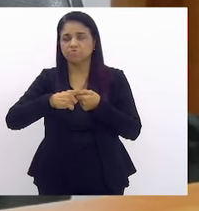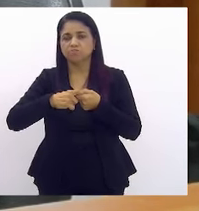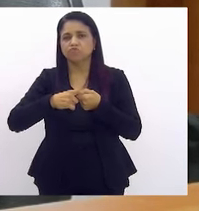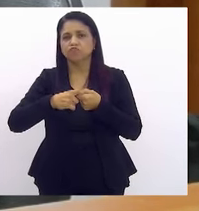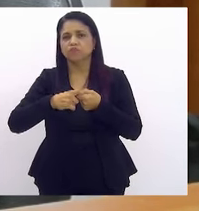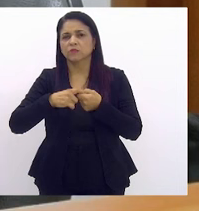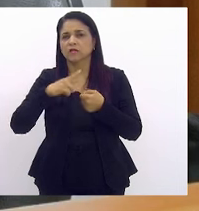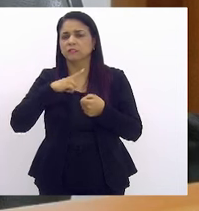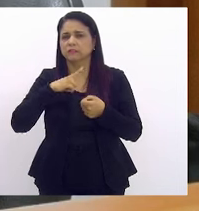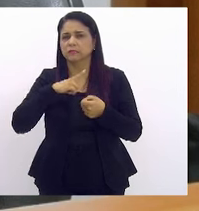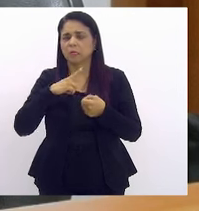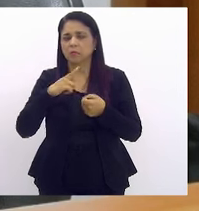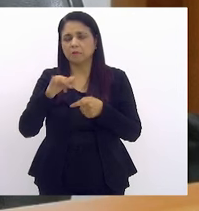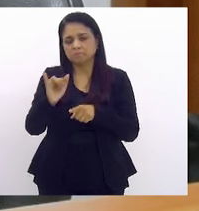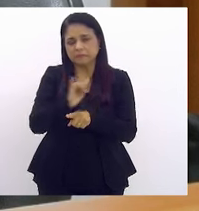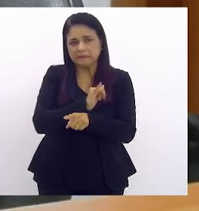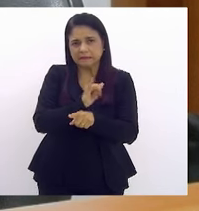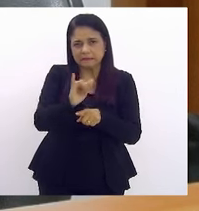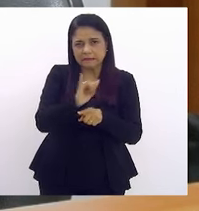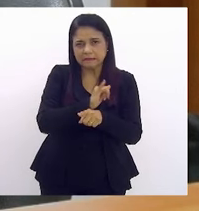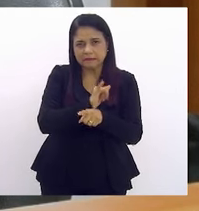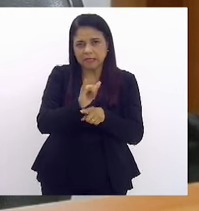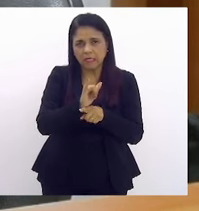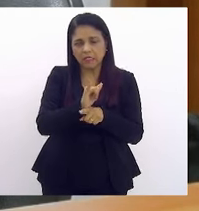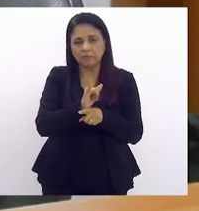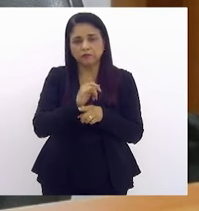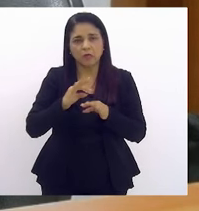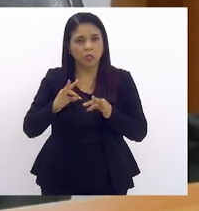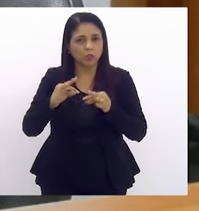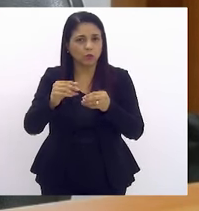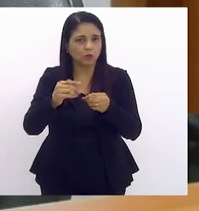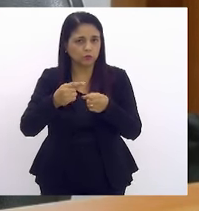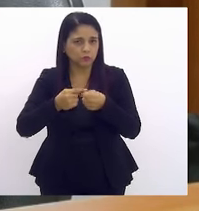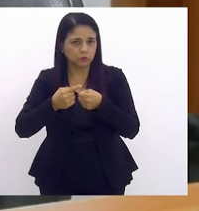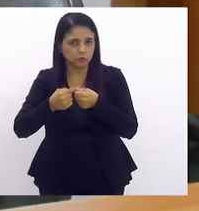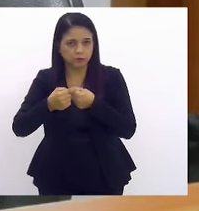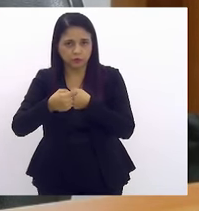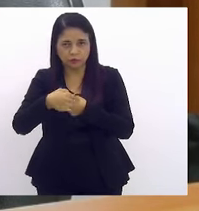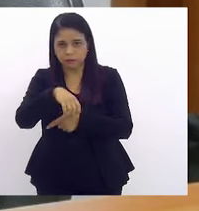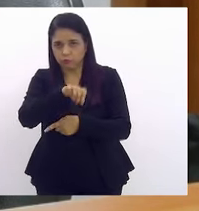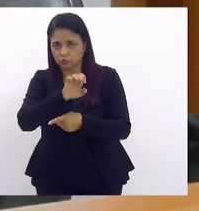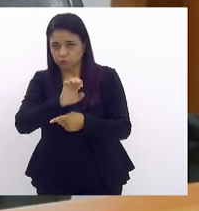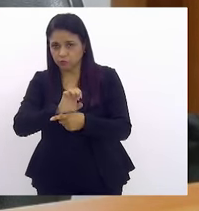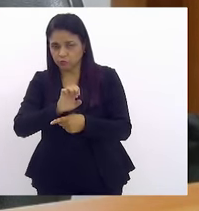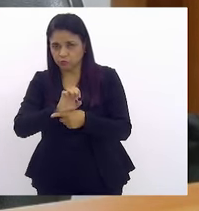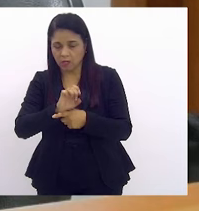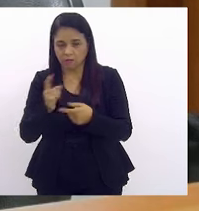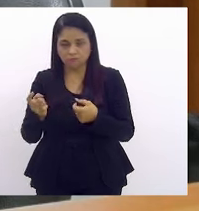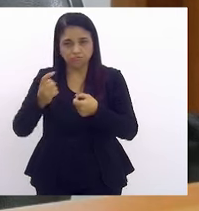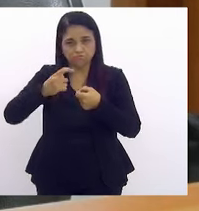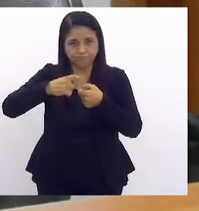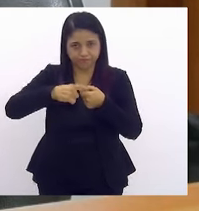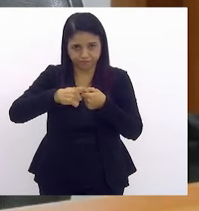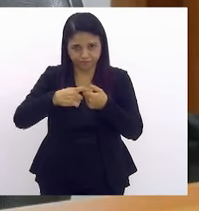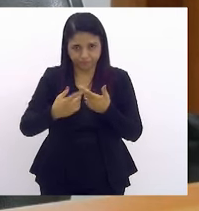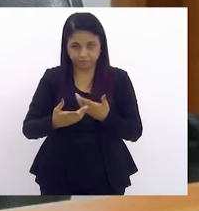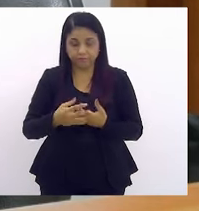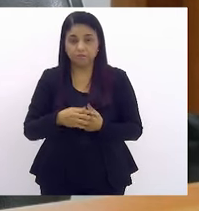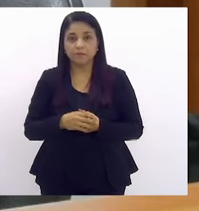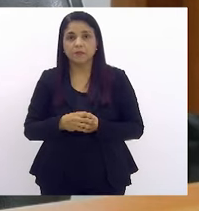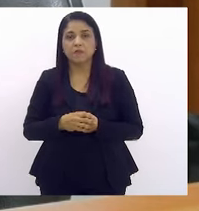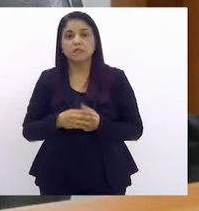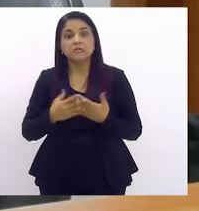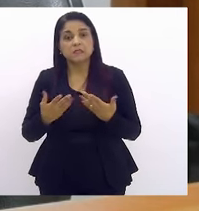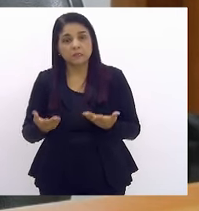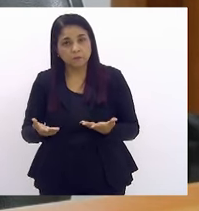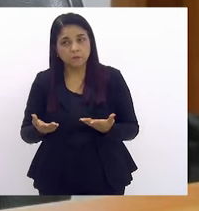é similar a todos os municípios que o Estado celebra convênio, e ficou